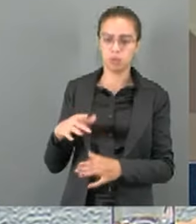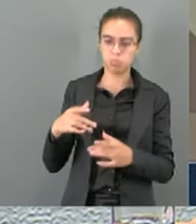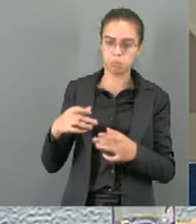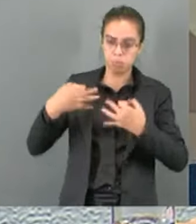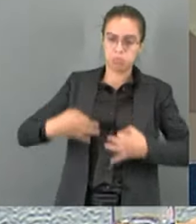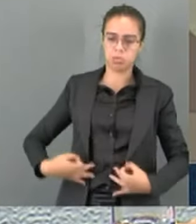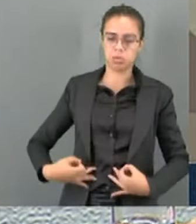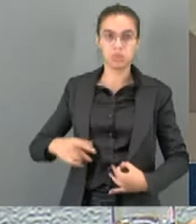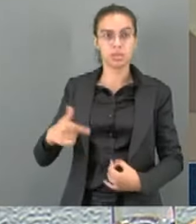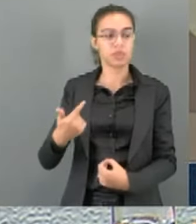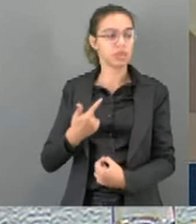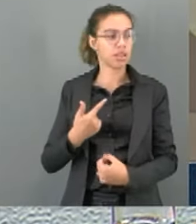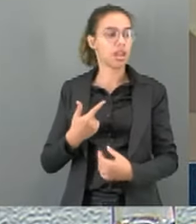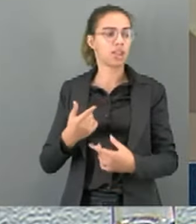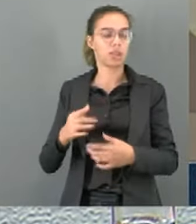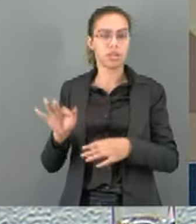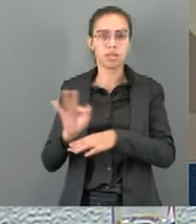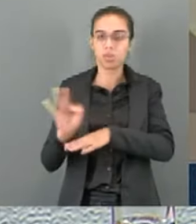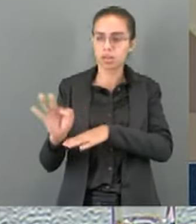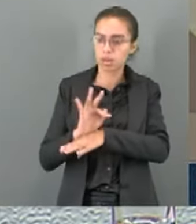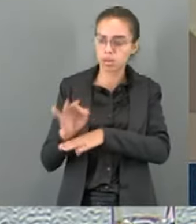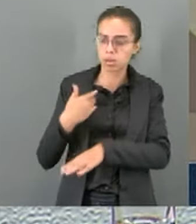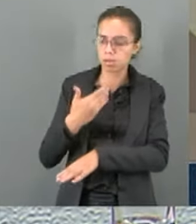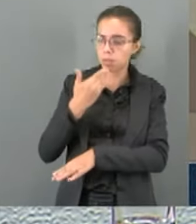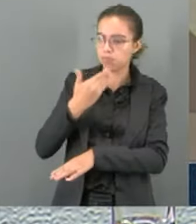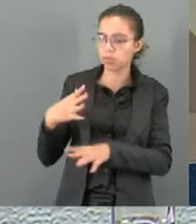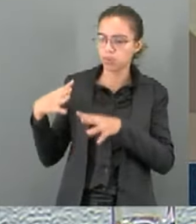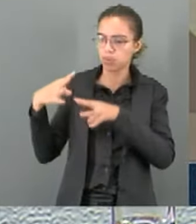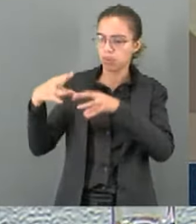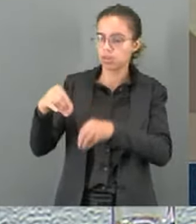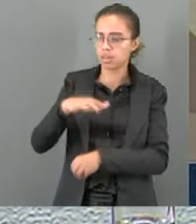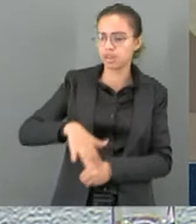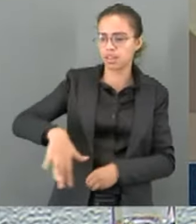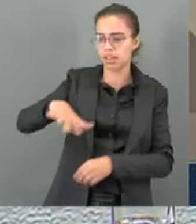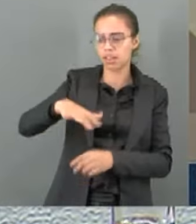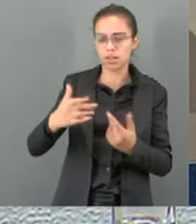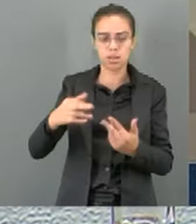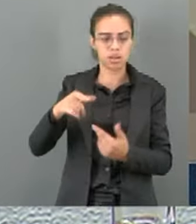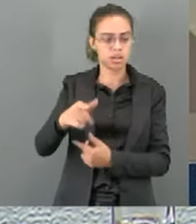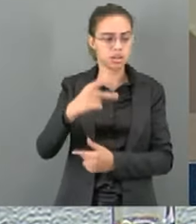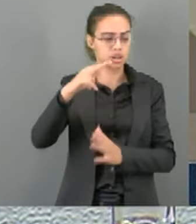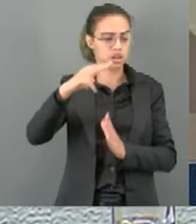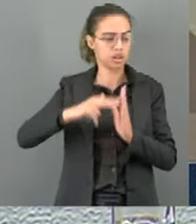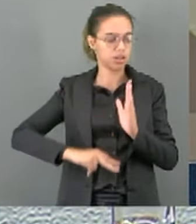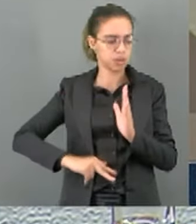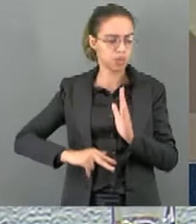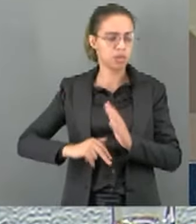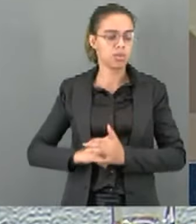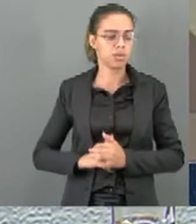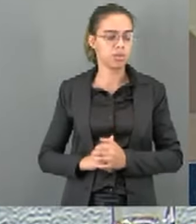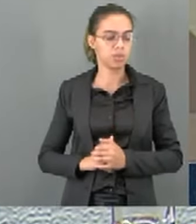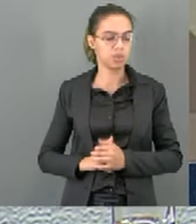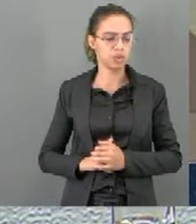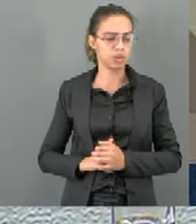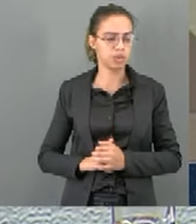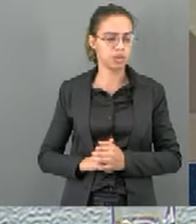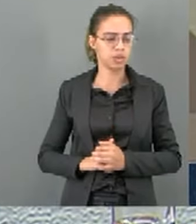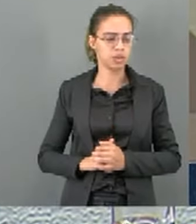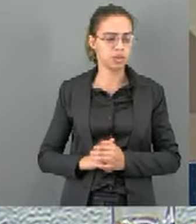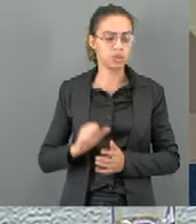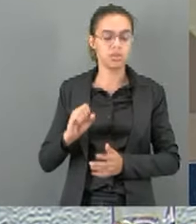a nos demandar formalmente, através de ofícios, de todos esses casos, como o senhor leu, como Vossa Excelência leu, né? De não só da Sport